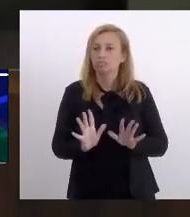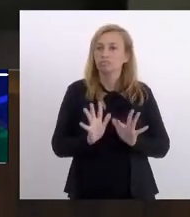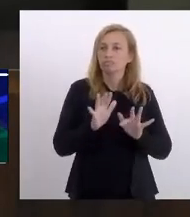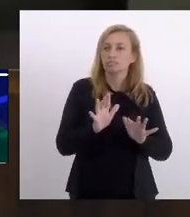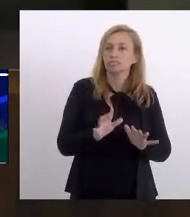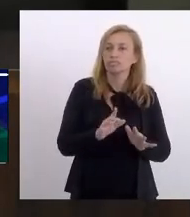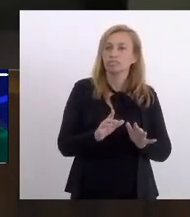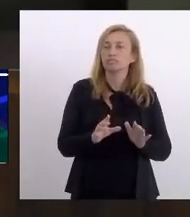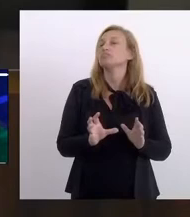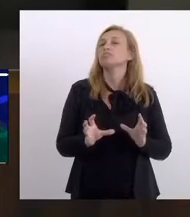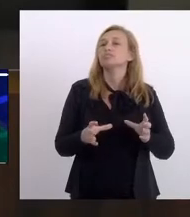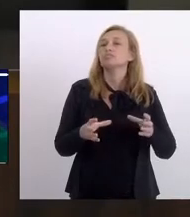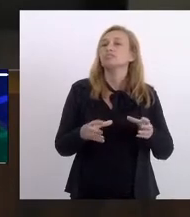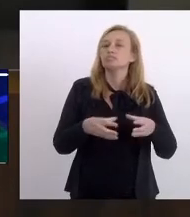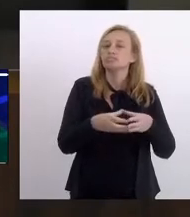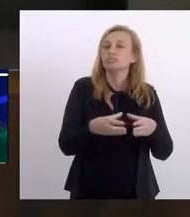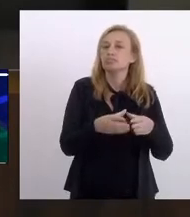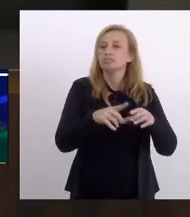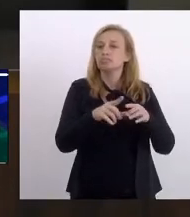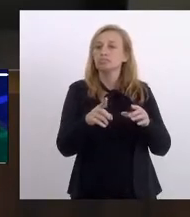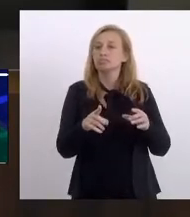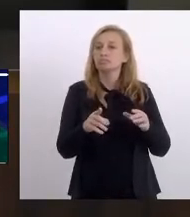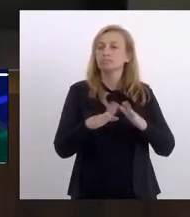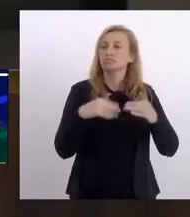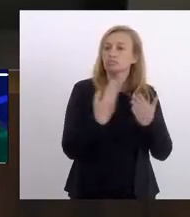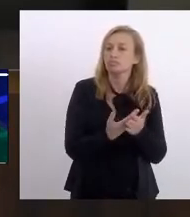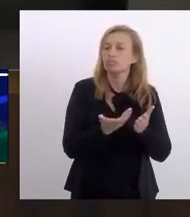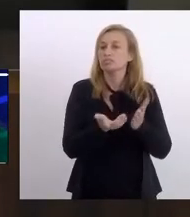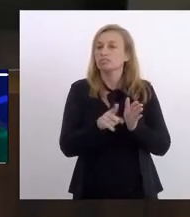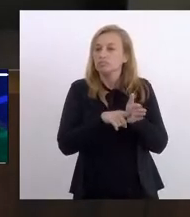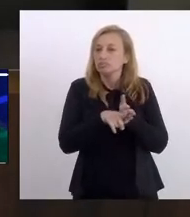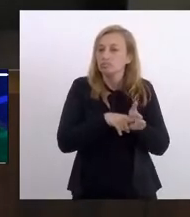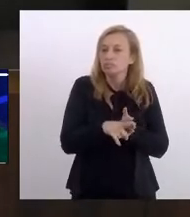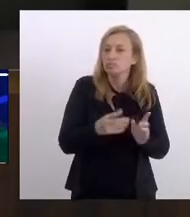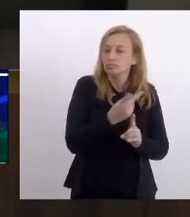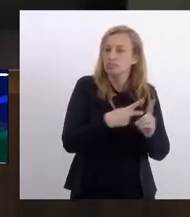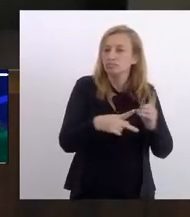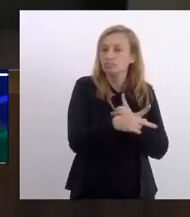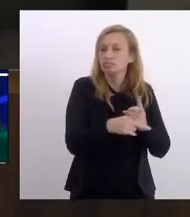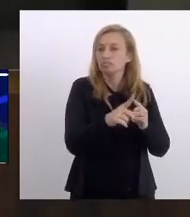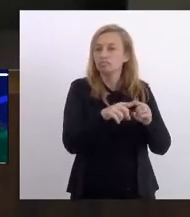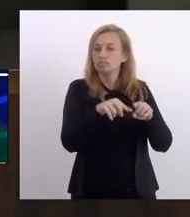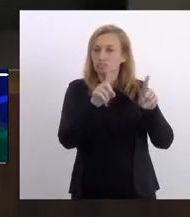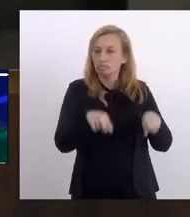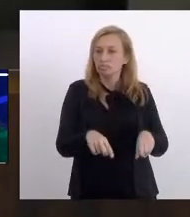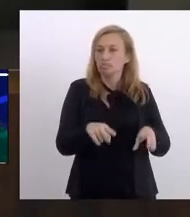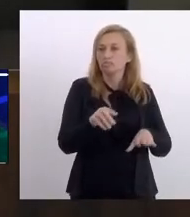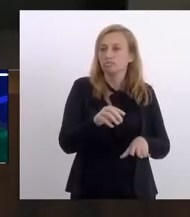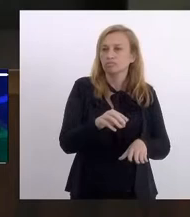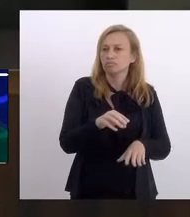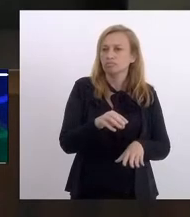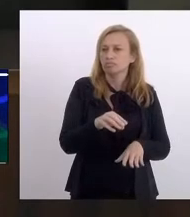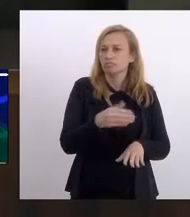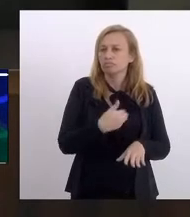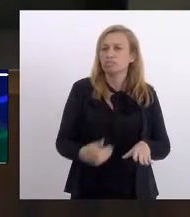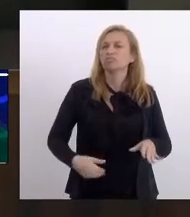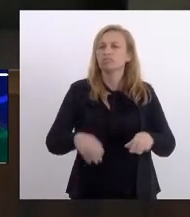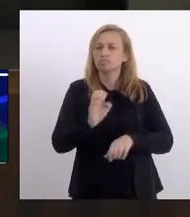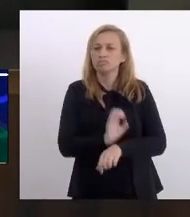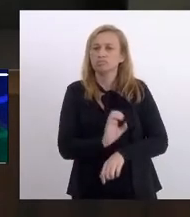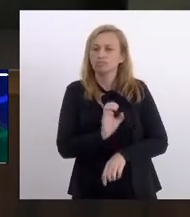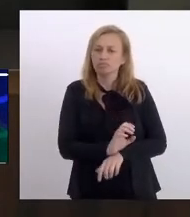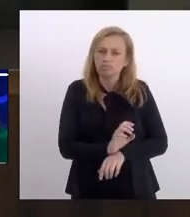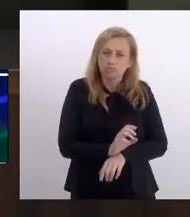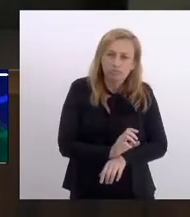Comissão Parlamentar de Inquérito destinada a investigar a tentativa de reforma da Previdência onerando os servidores públicos estaduais por